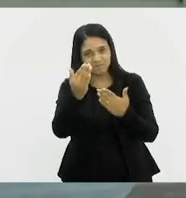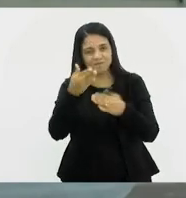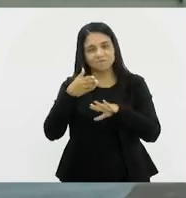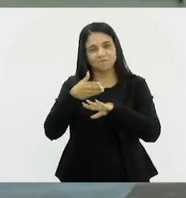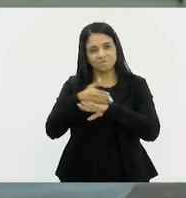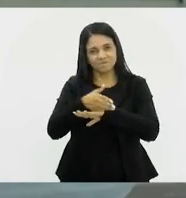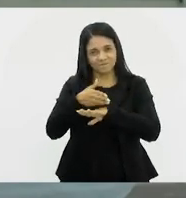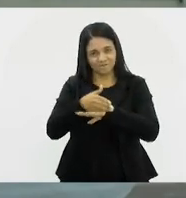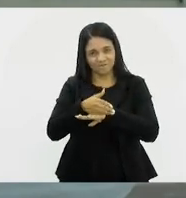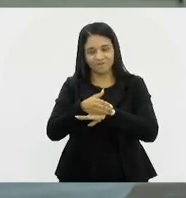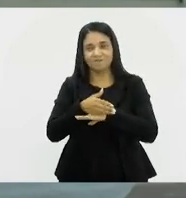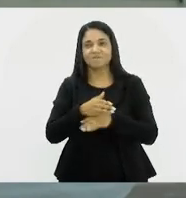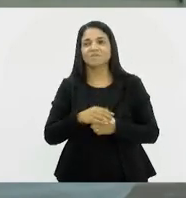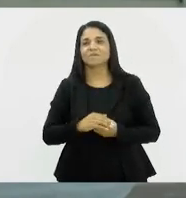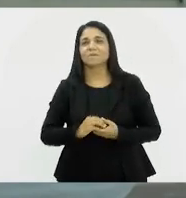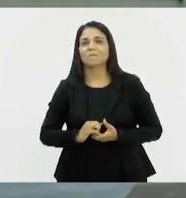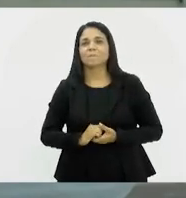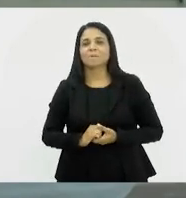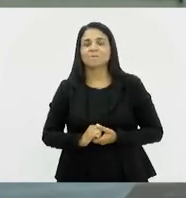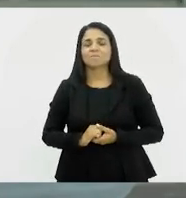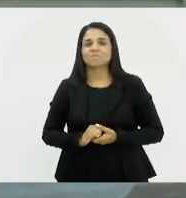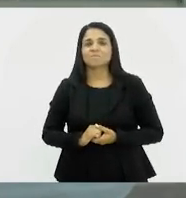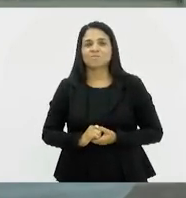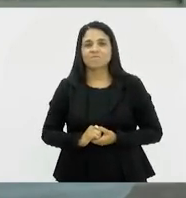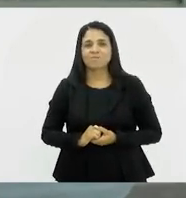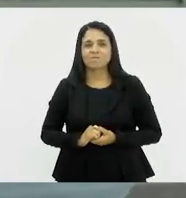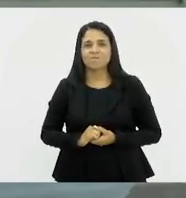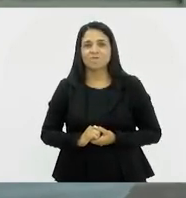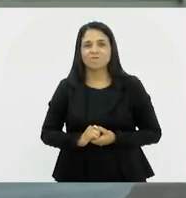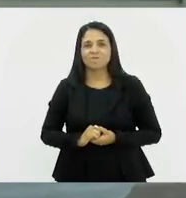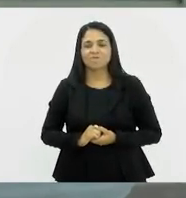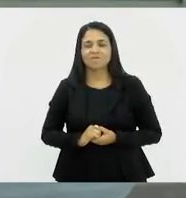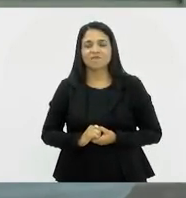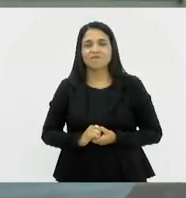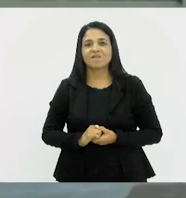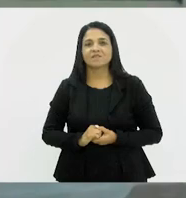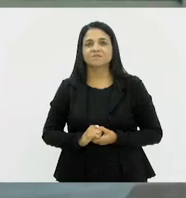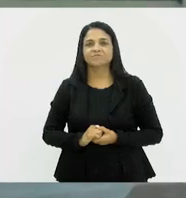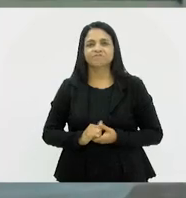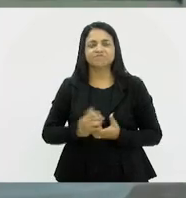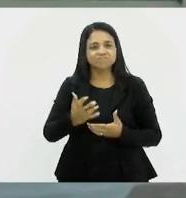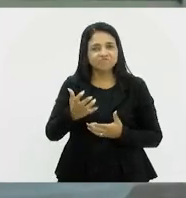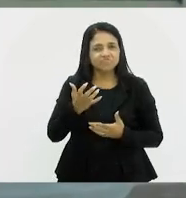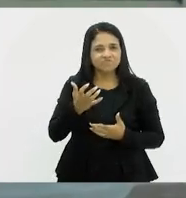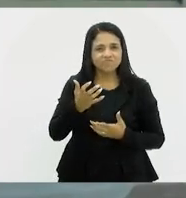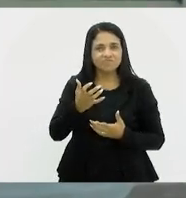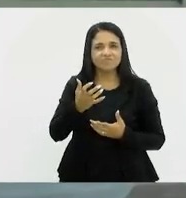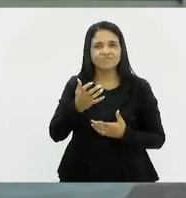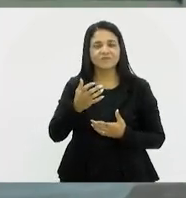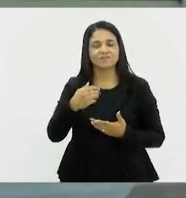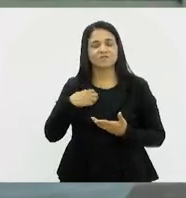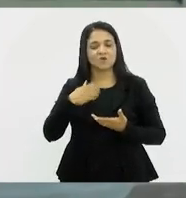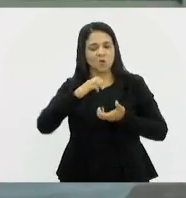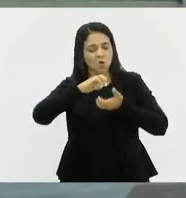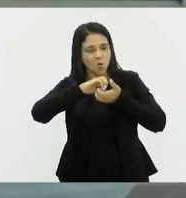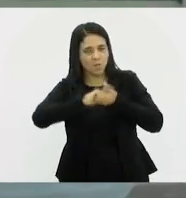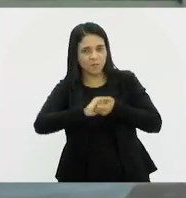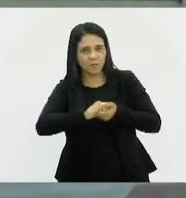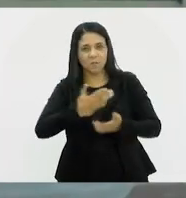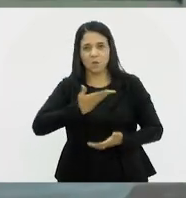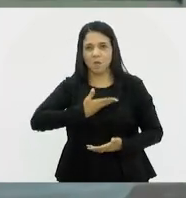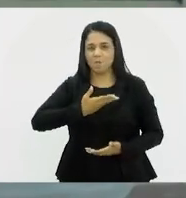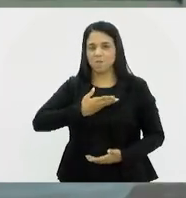presença. Quero aqui cumprimentar meu amigo, meu parceiro, vereador